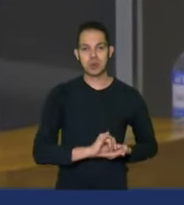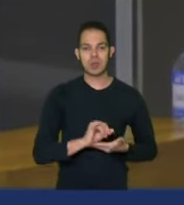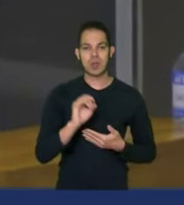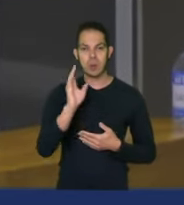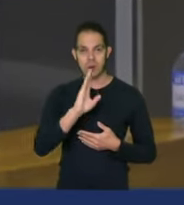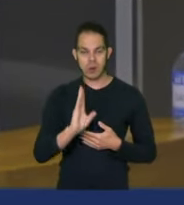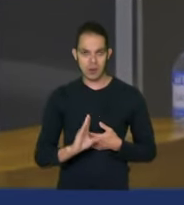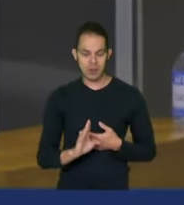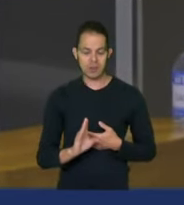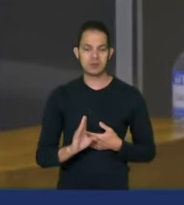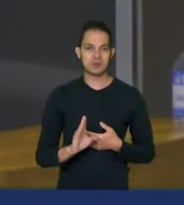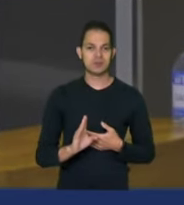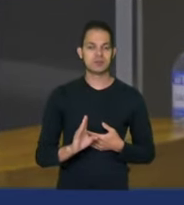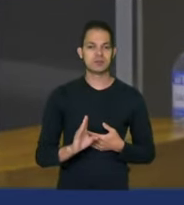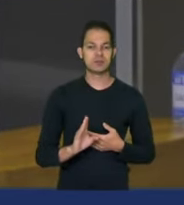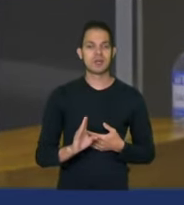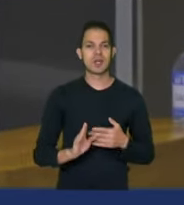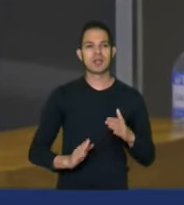líquido até